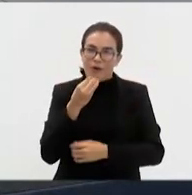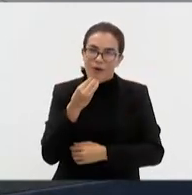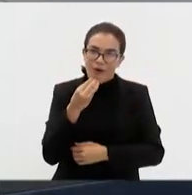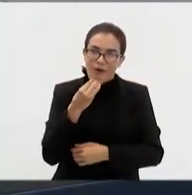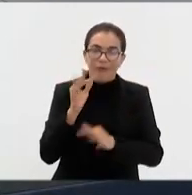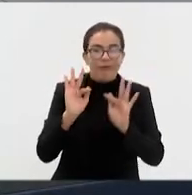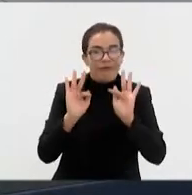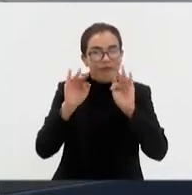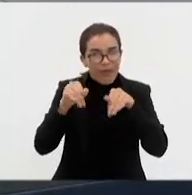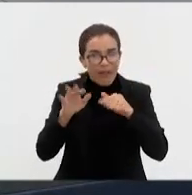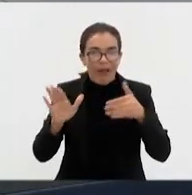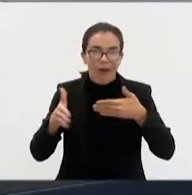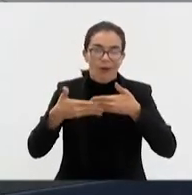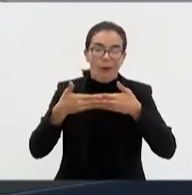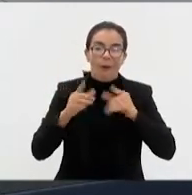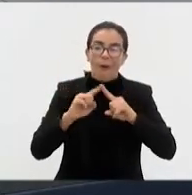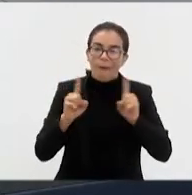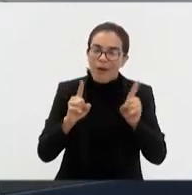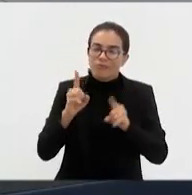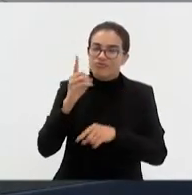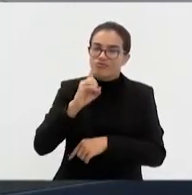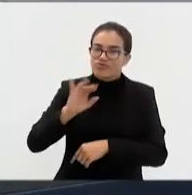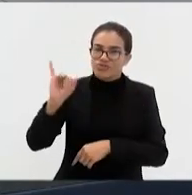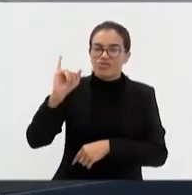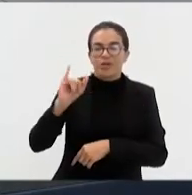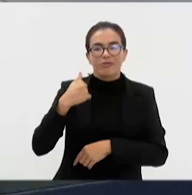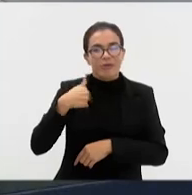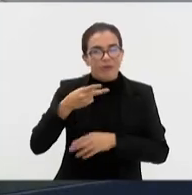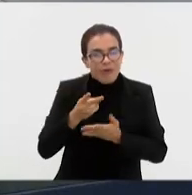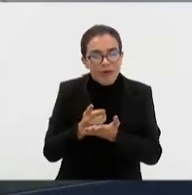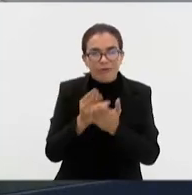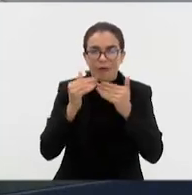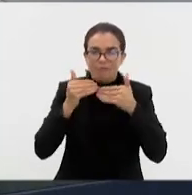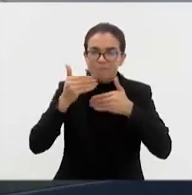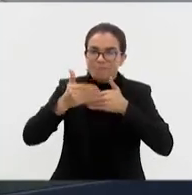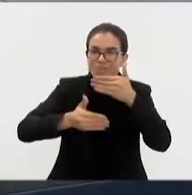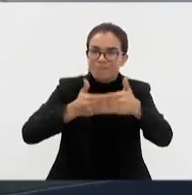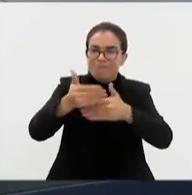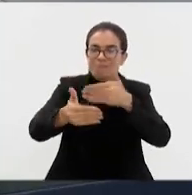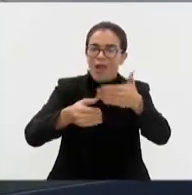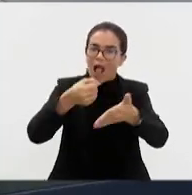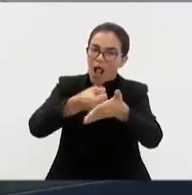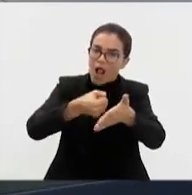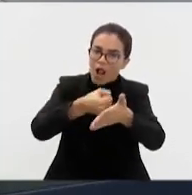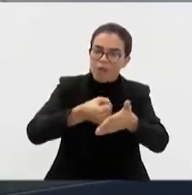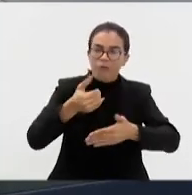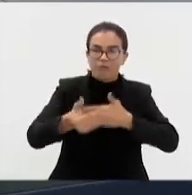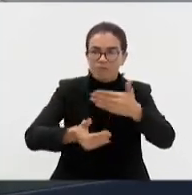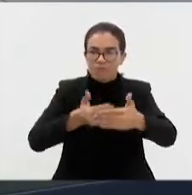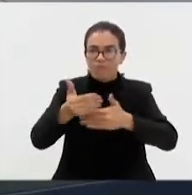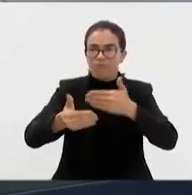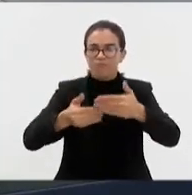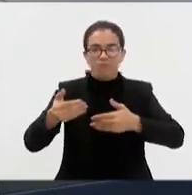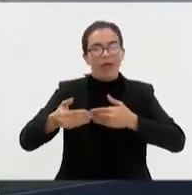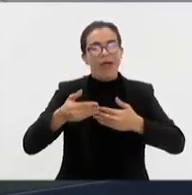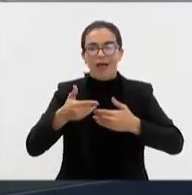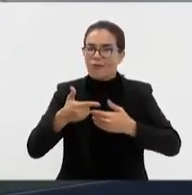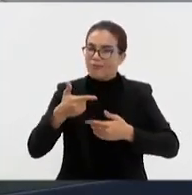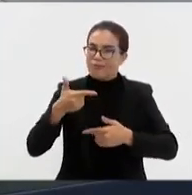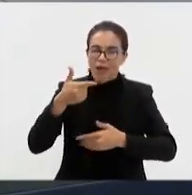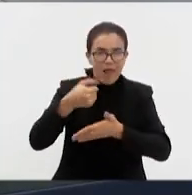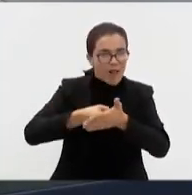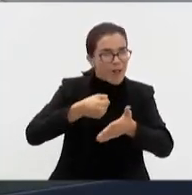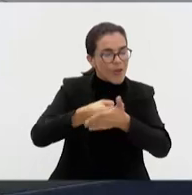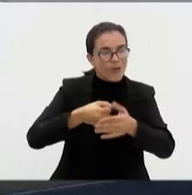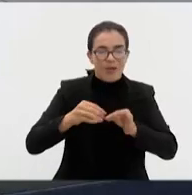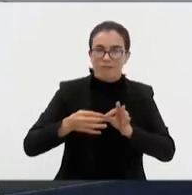de um ciclo, mas é um dia da gente olhar para frente e entender que a luta continua, a guerra é muito longa e a